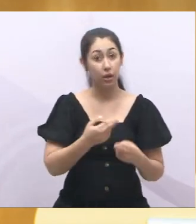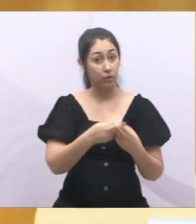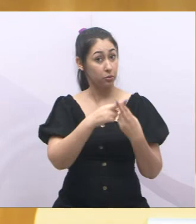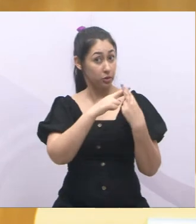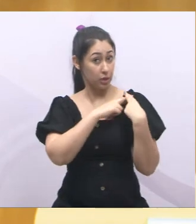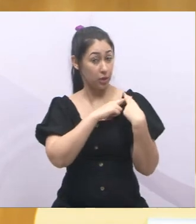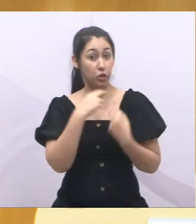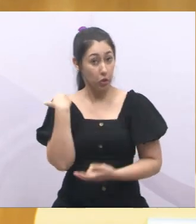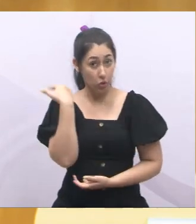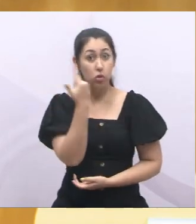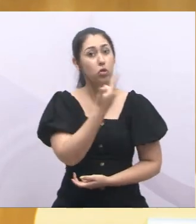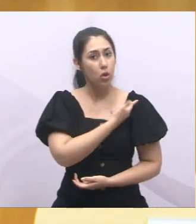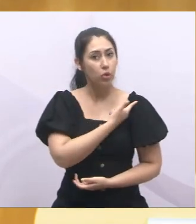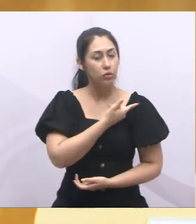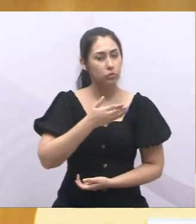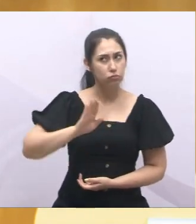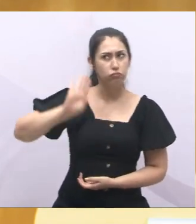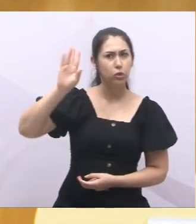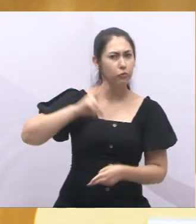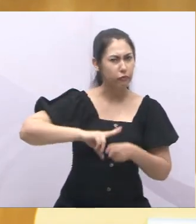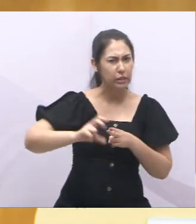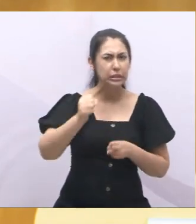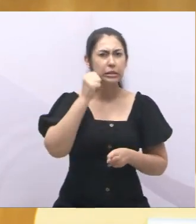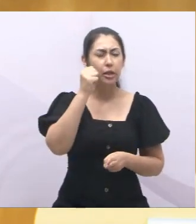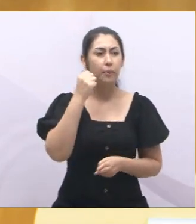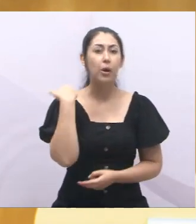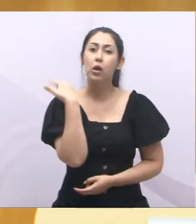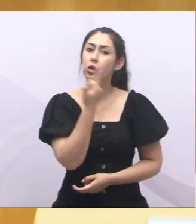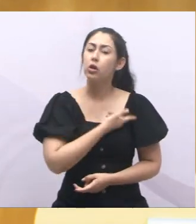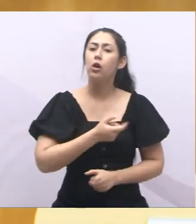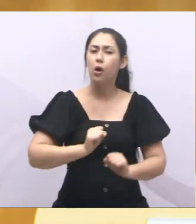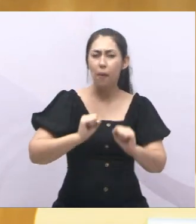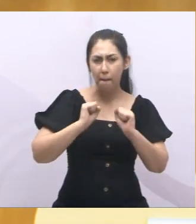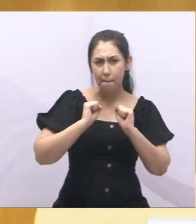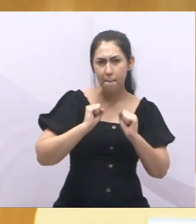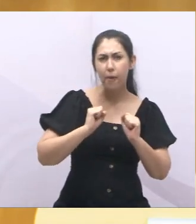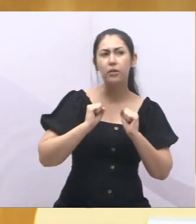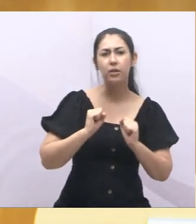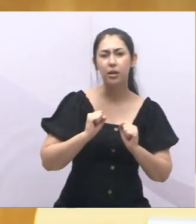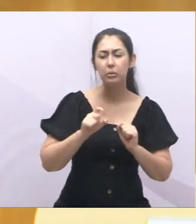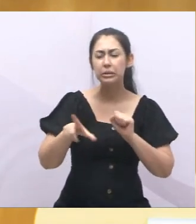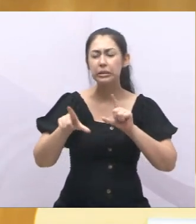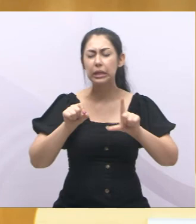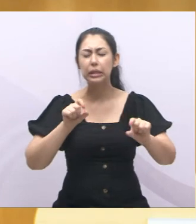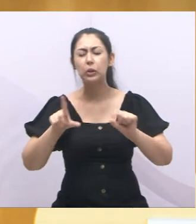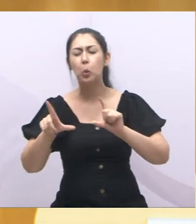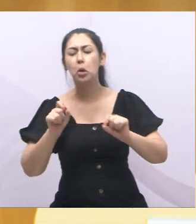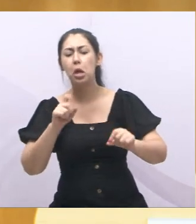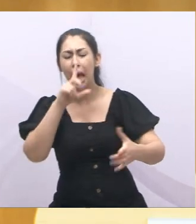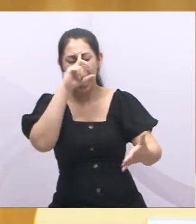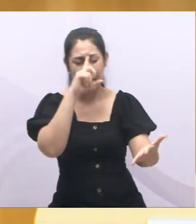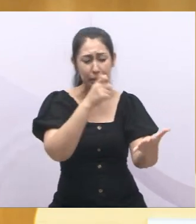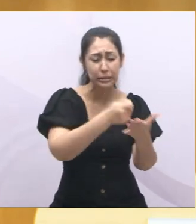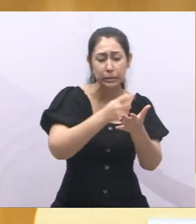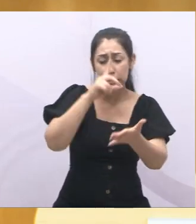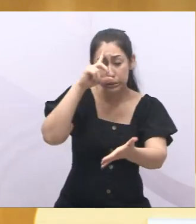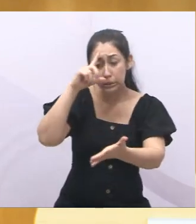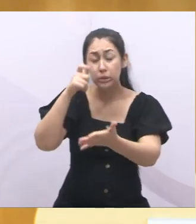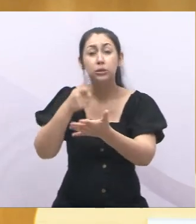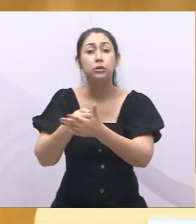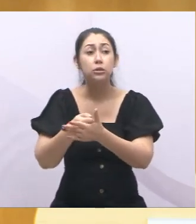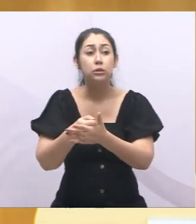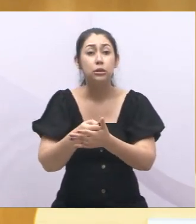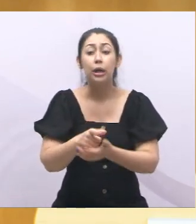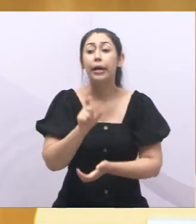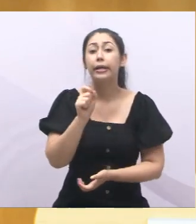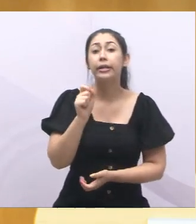que fomos eleitos, o direito, a prerrogativa de decidir anualmente quem